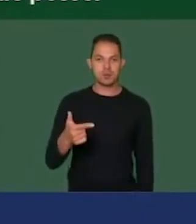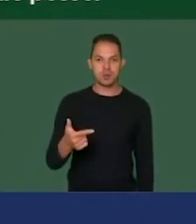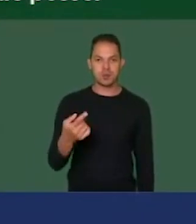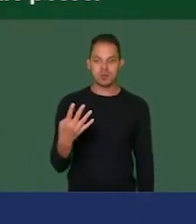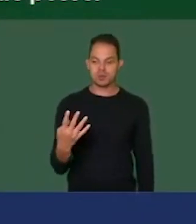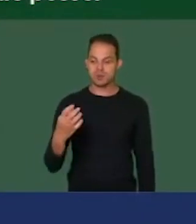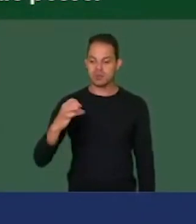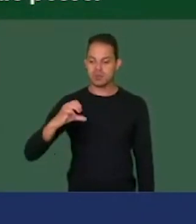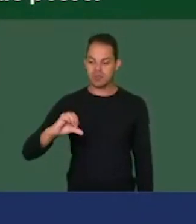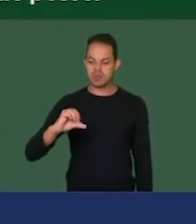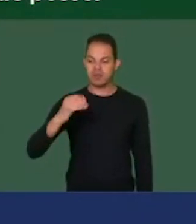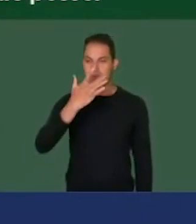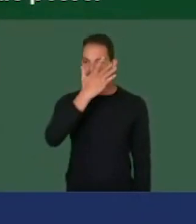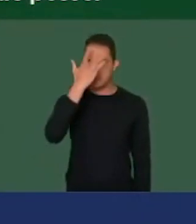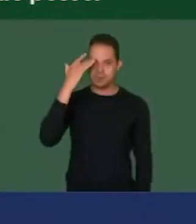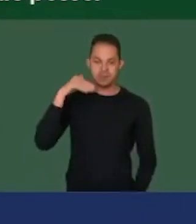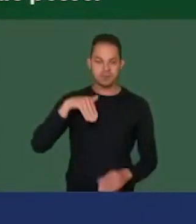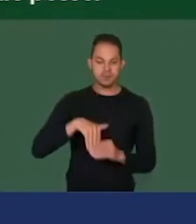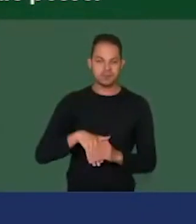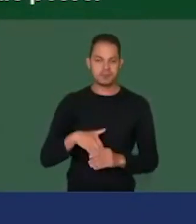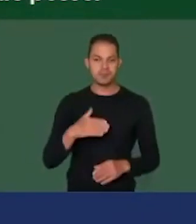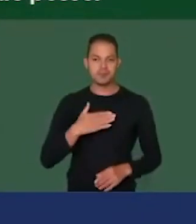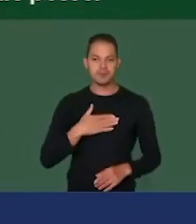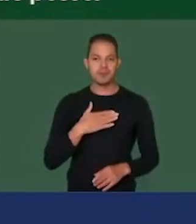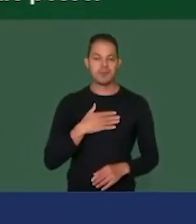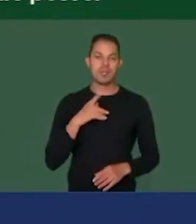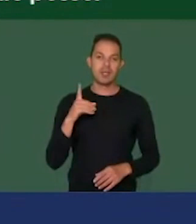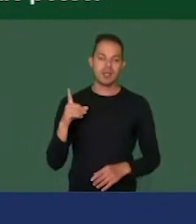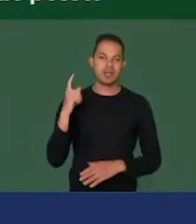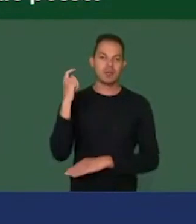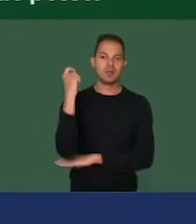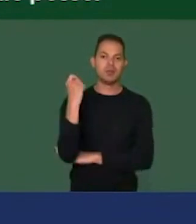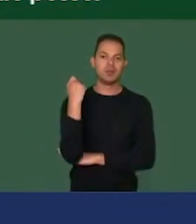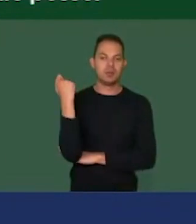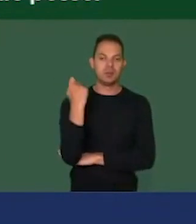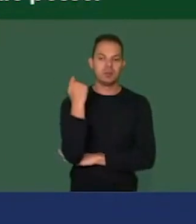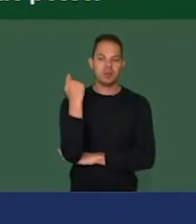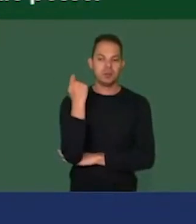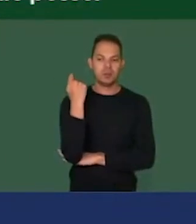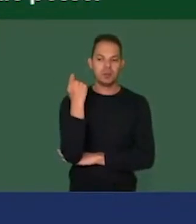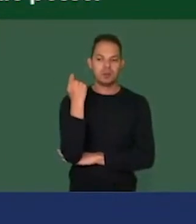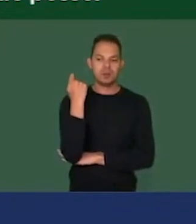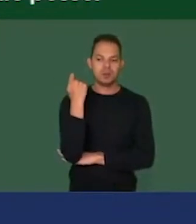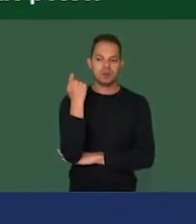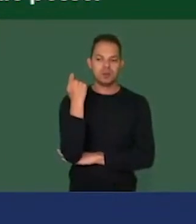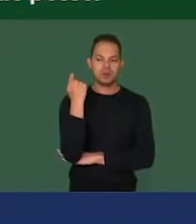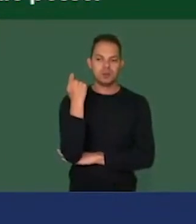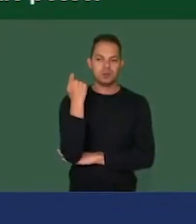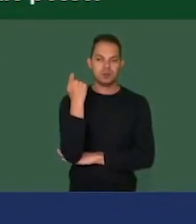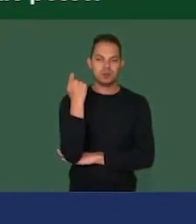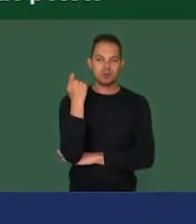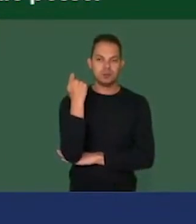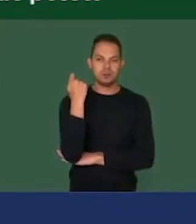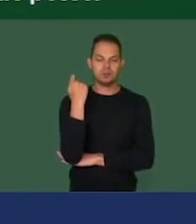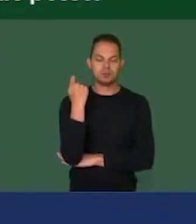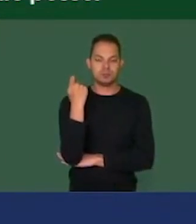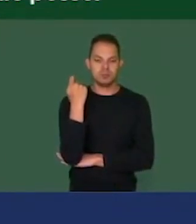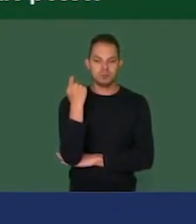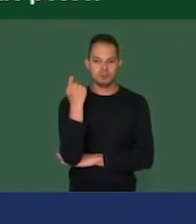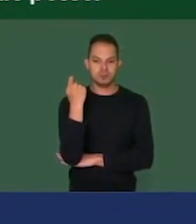77.249 eleitores do Rio Grande do Sul que permitiram, com a sua manifestação, que eu